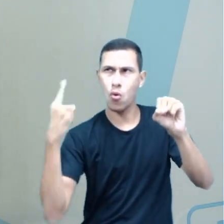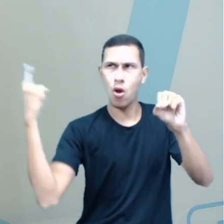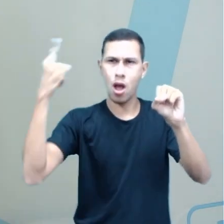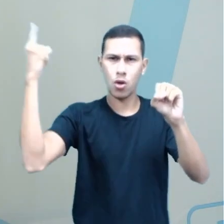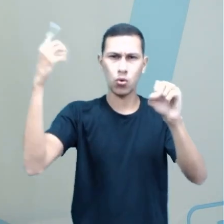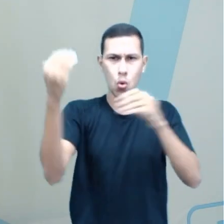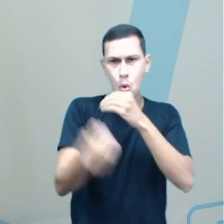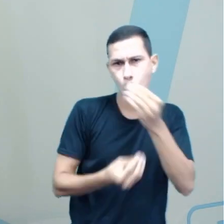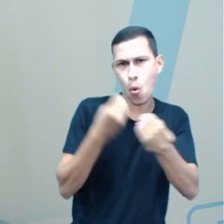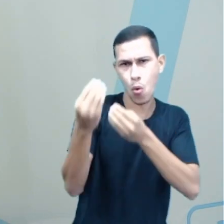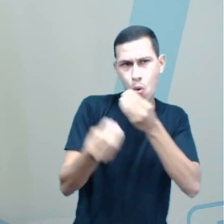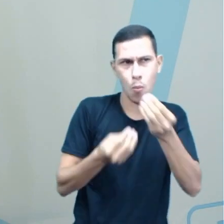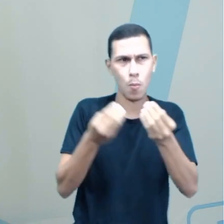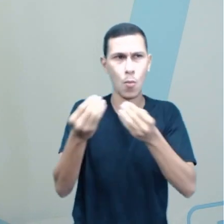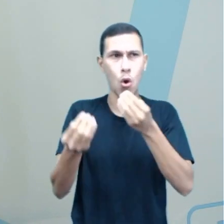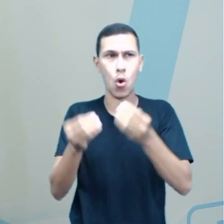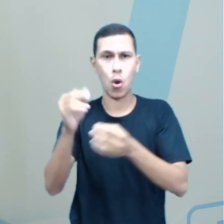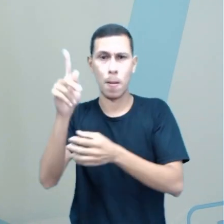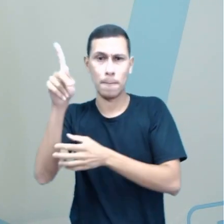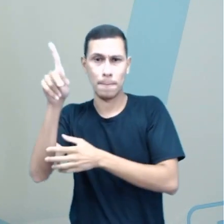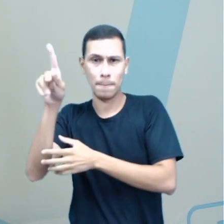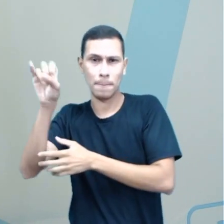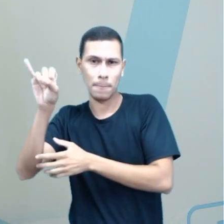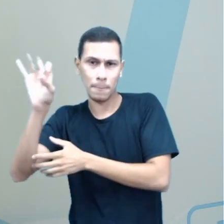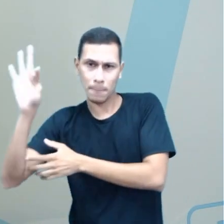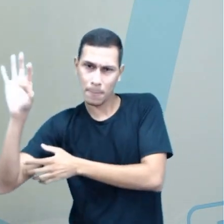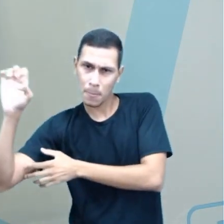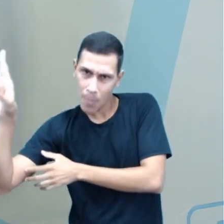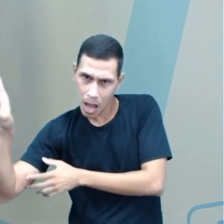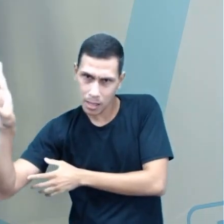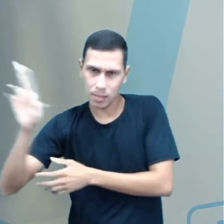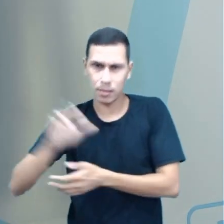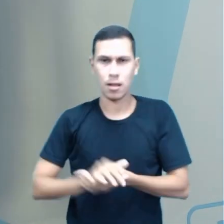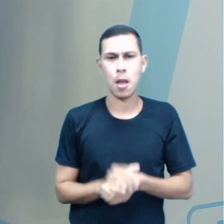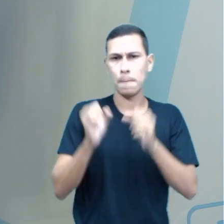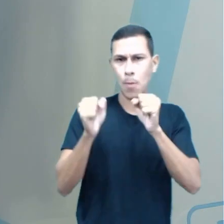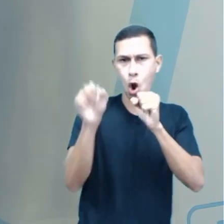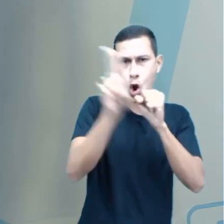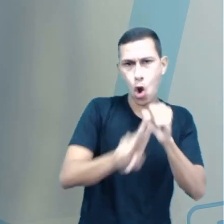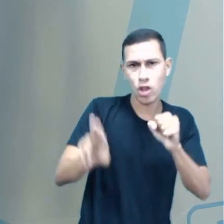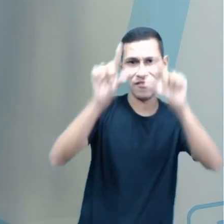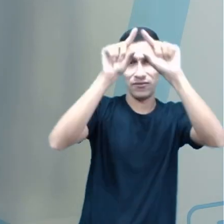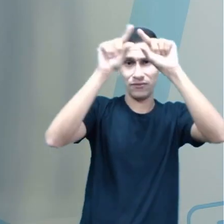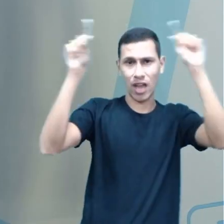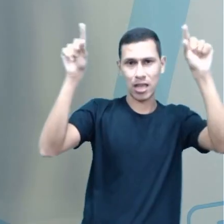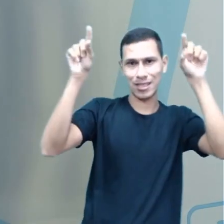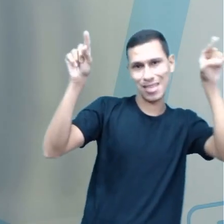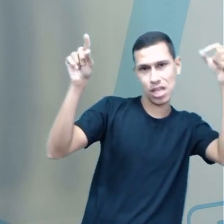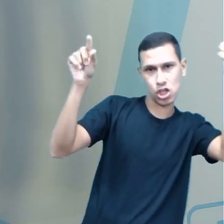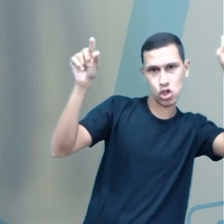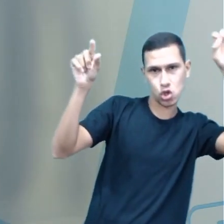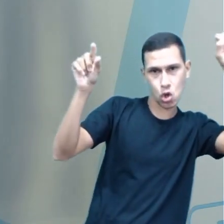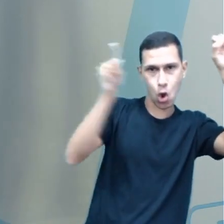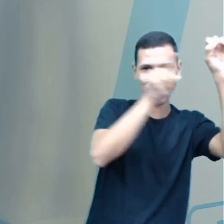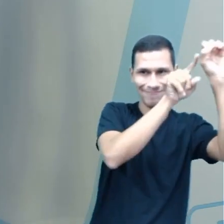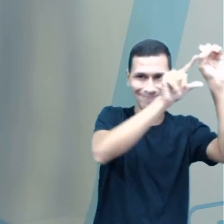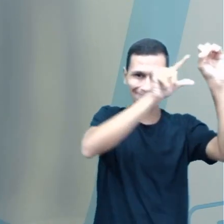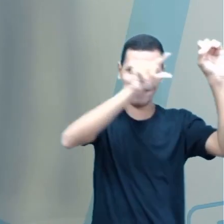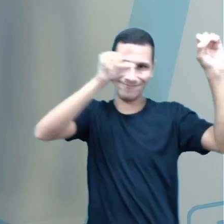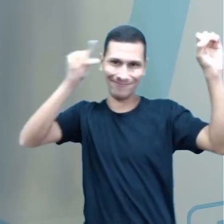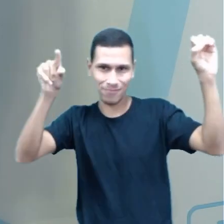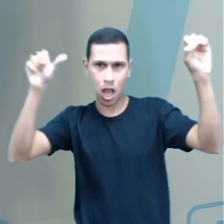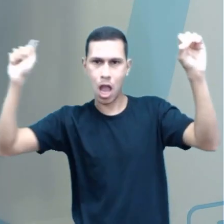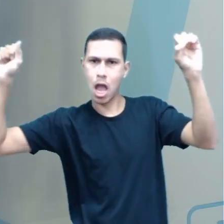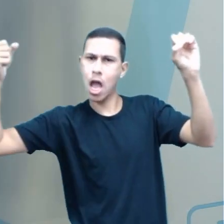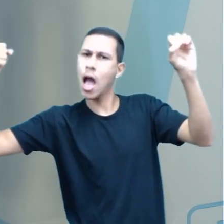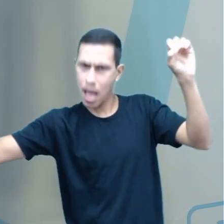Podemos usar as antes, as depois, ou so e as. Today, hot, que é o adjetivo, e yesterday,